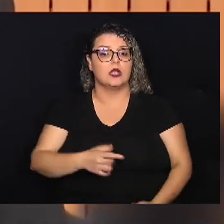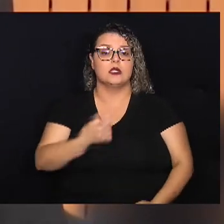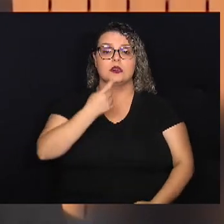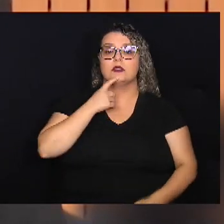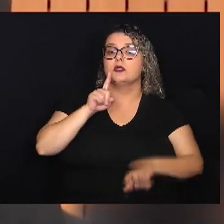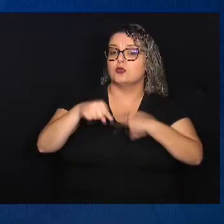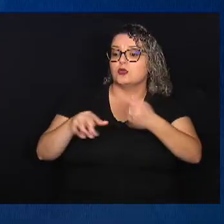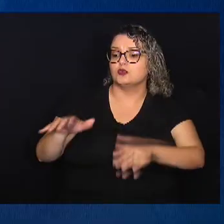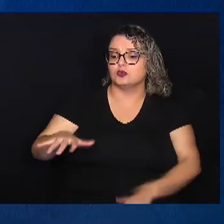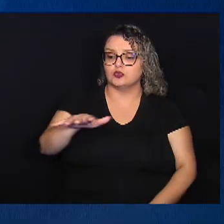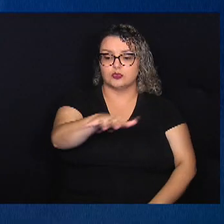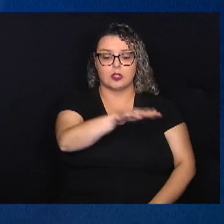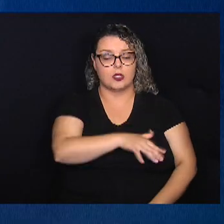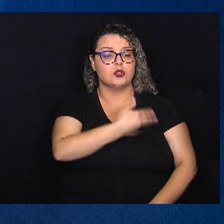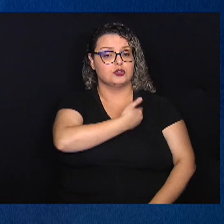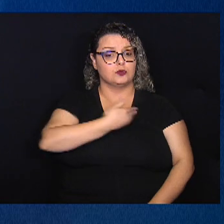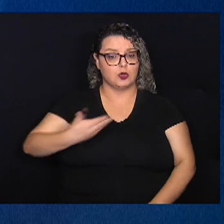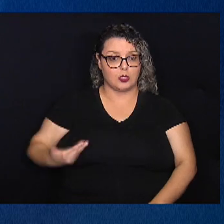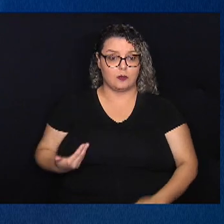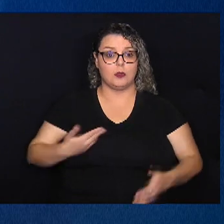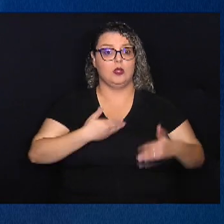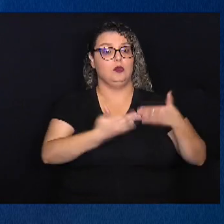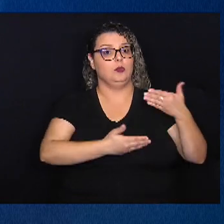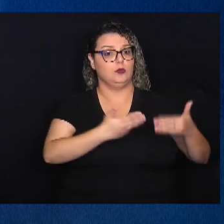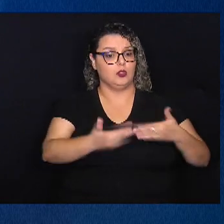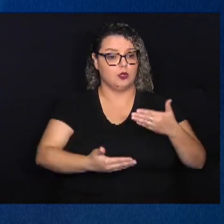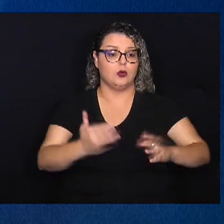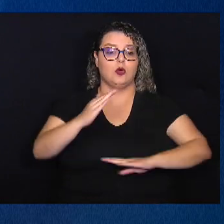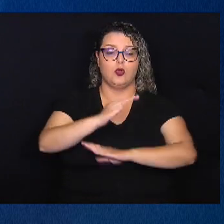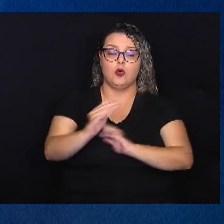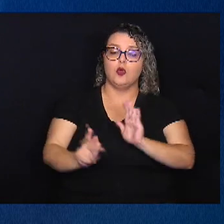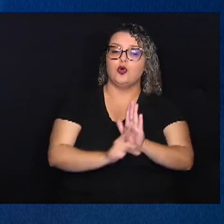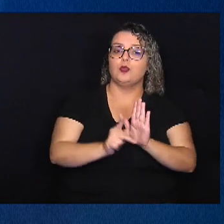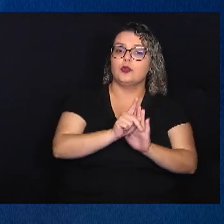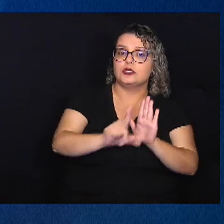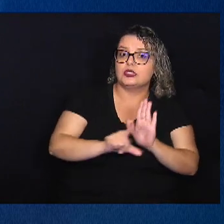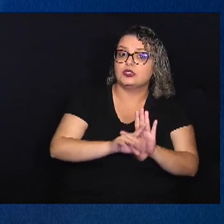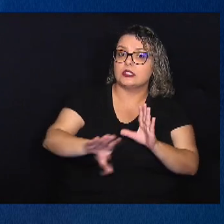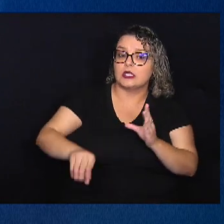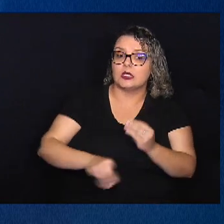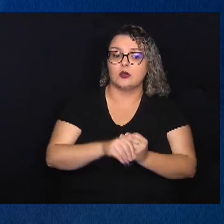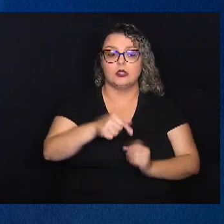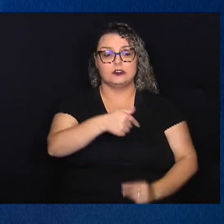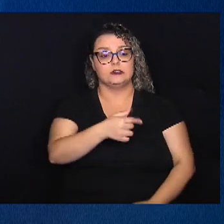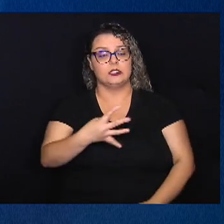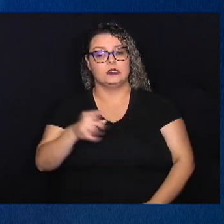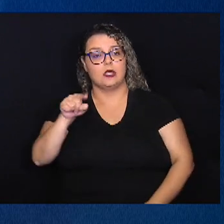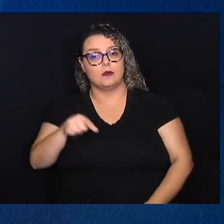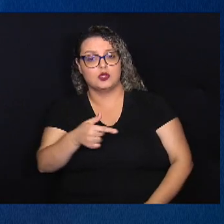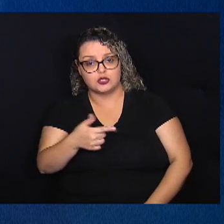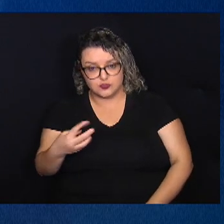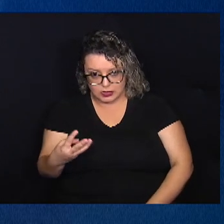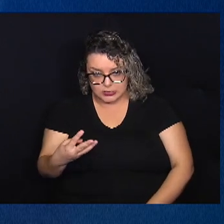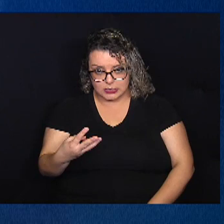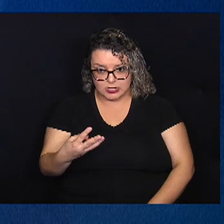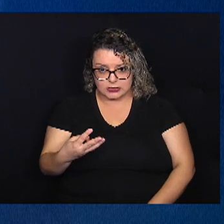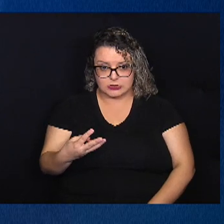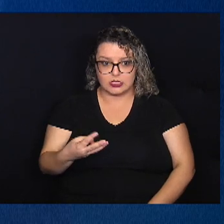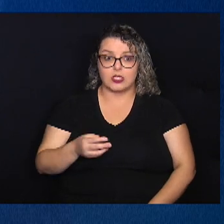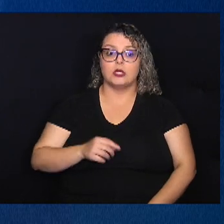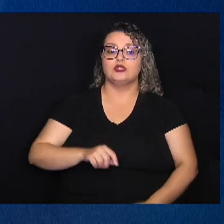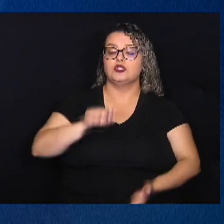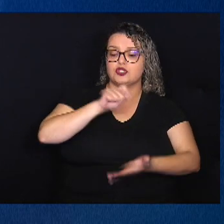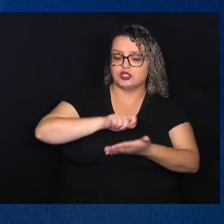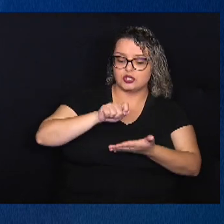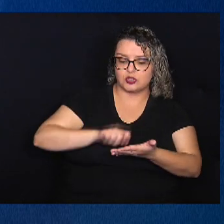áreas públicas. Tramita na Câmara o projeto de lei complementar 74 de 2023, de autoria